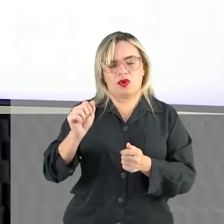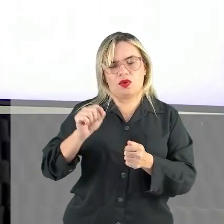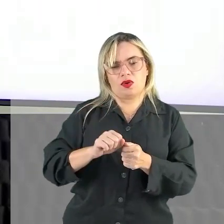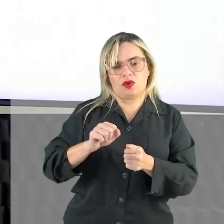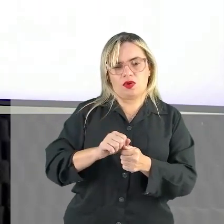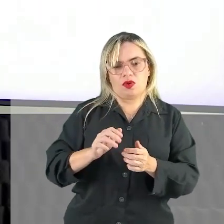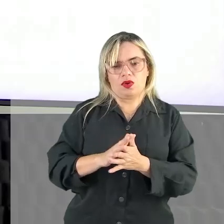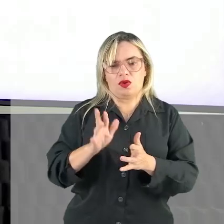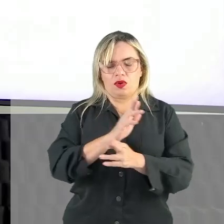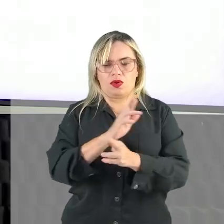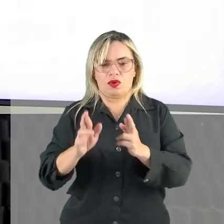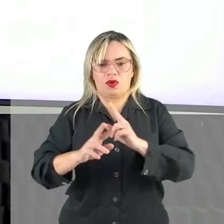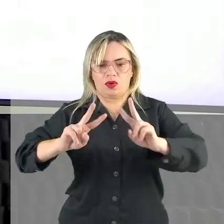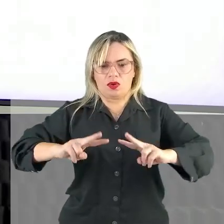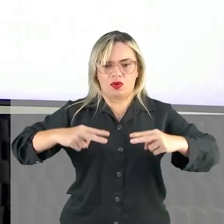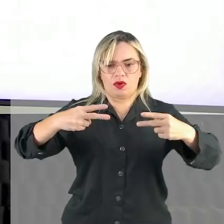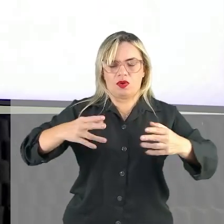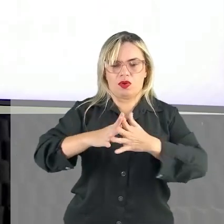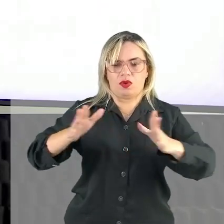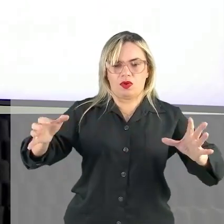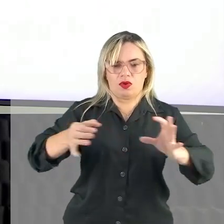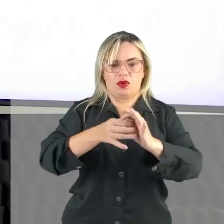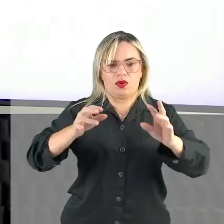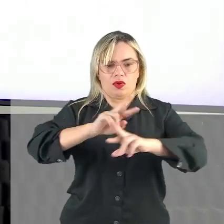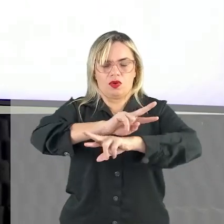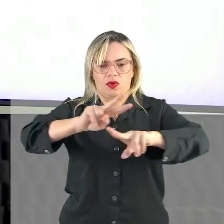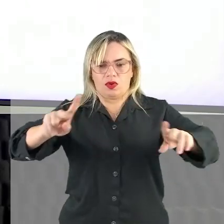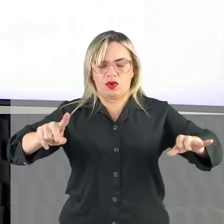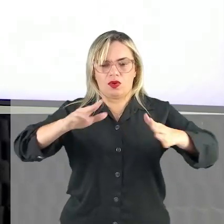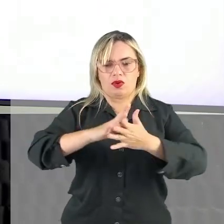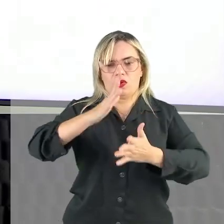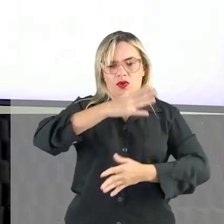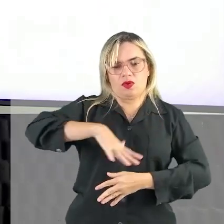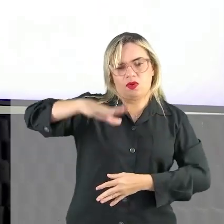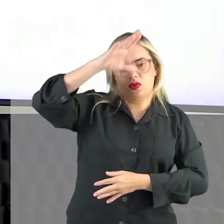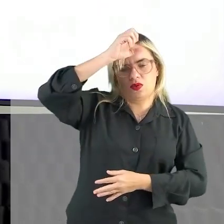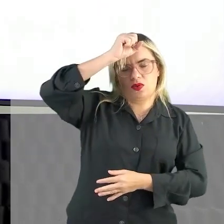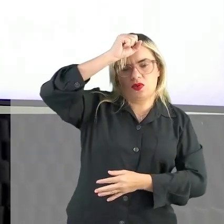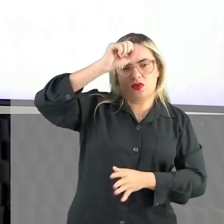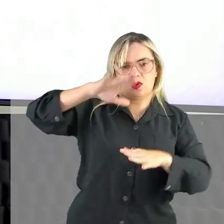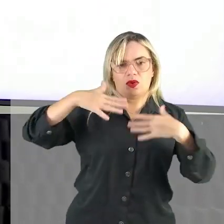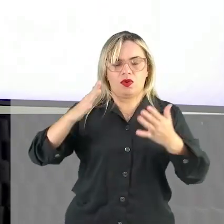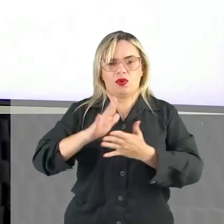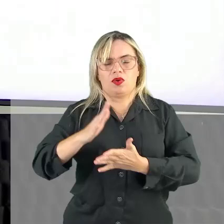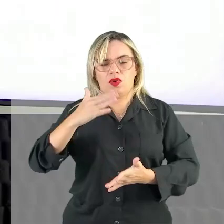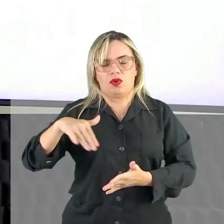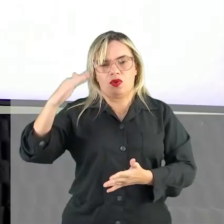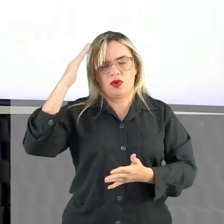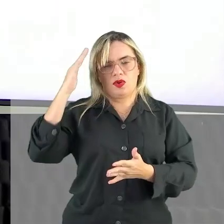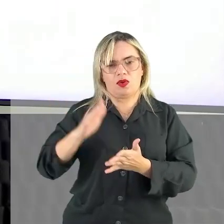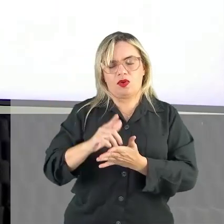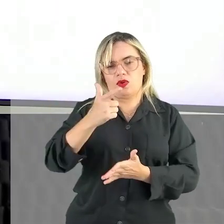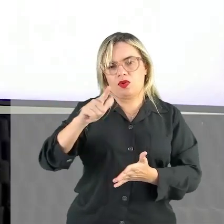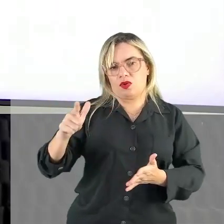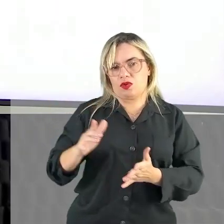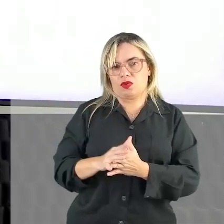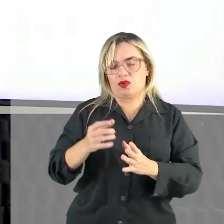a associações, a links, a ligações com as várias áreas do conhecimento. Entendam, elas não têm um